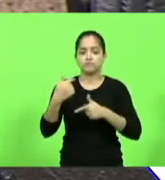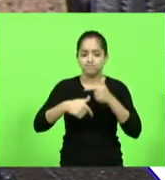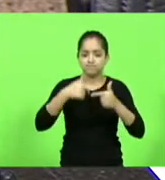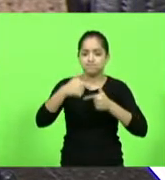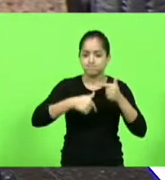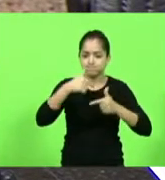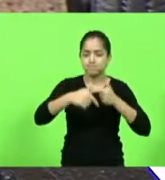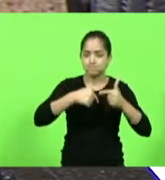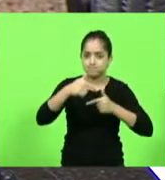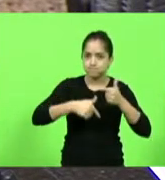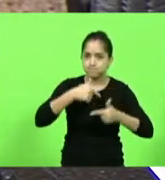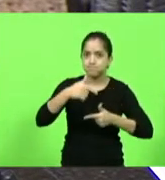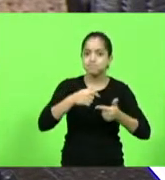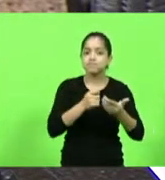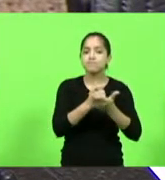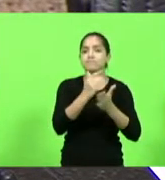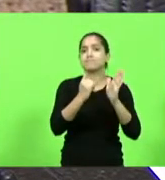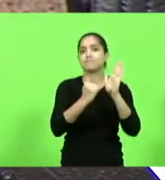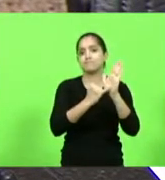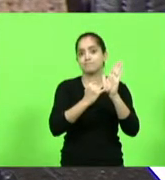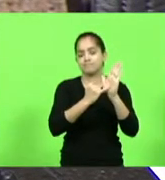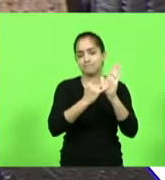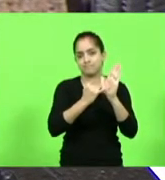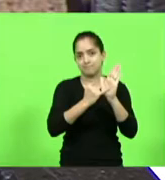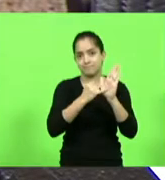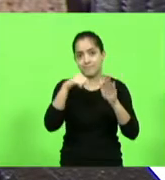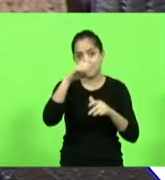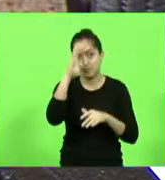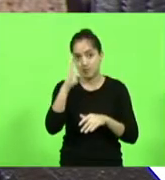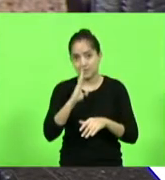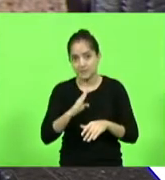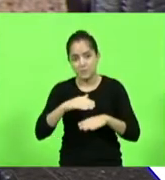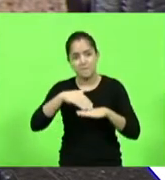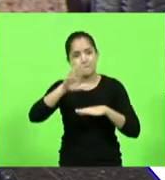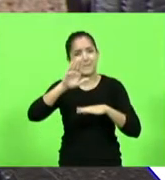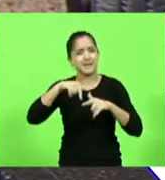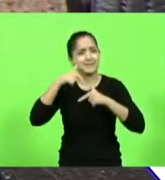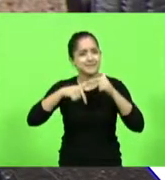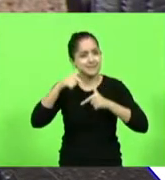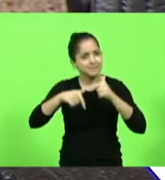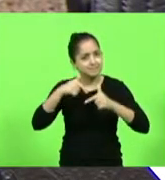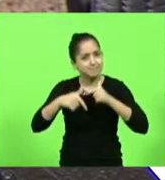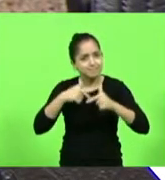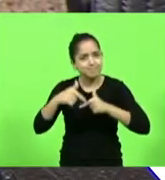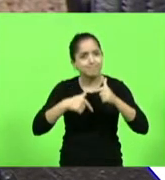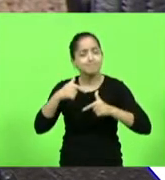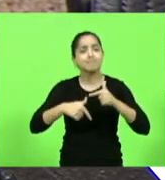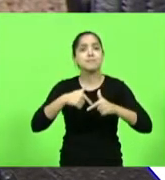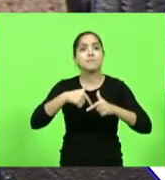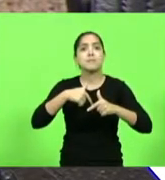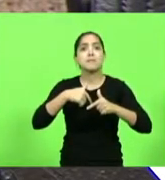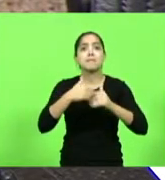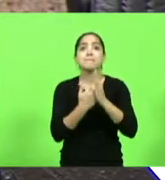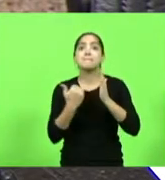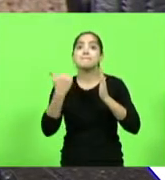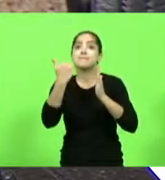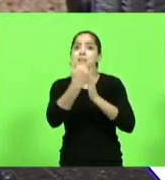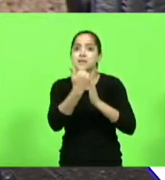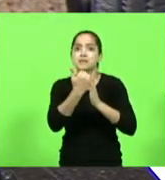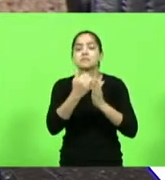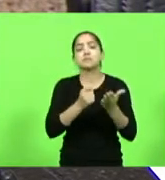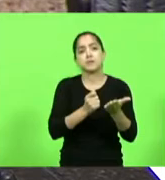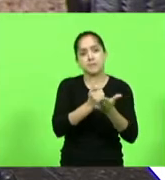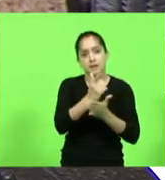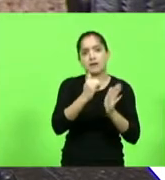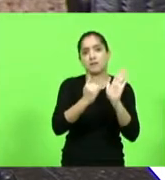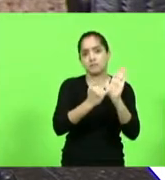pagar impostos. O brasileiro é um dos povos que trabalha mais tempo apenas para pagar os nossos impostos. Peço que